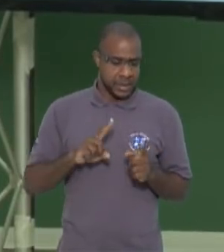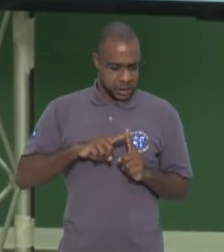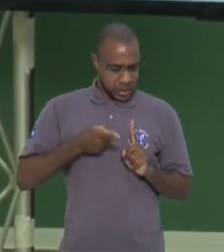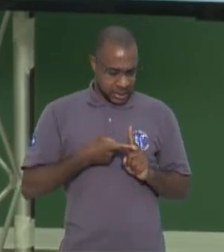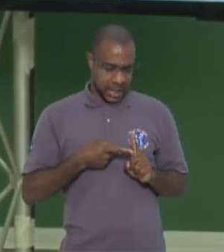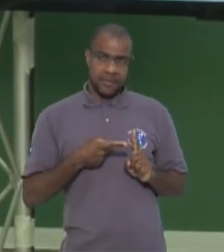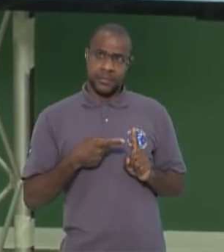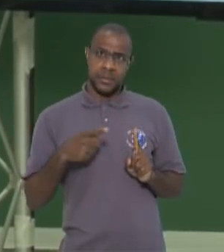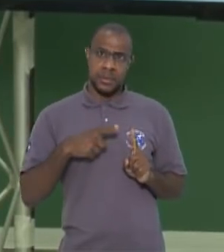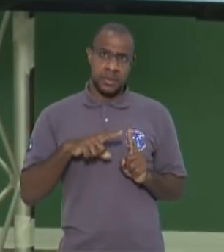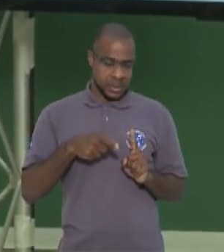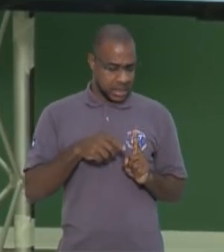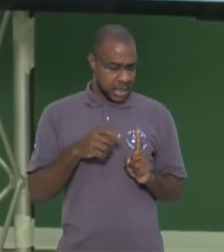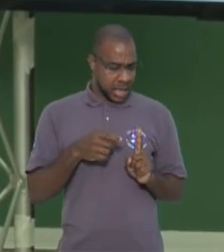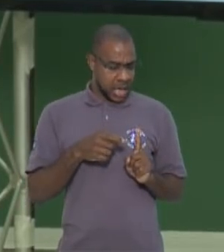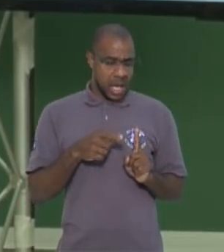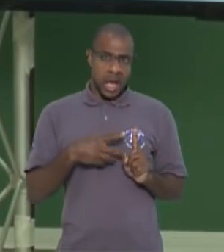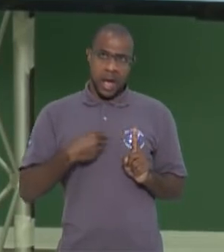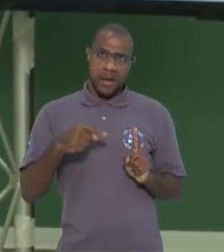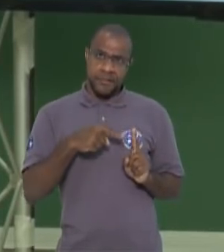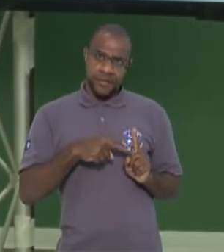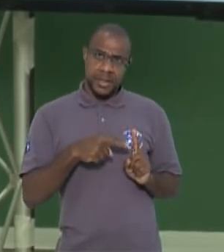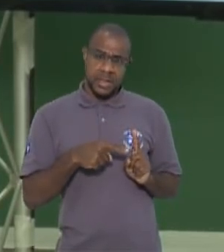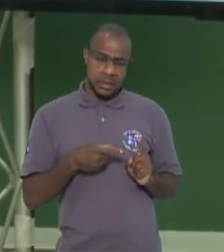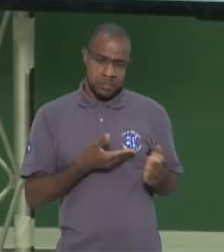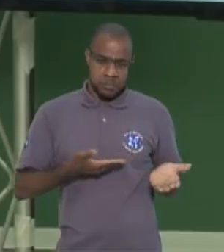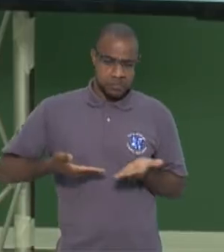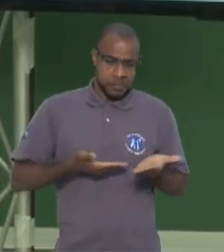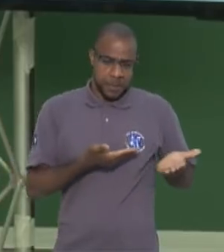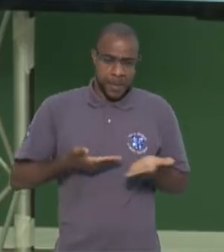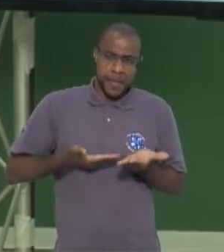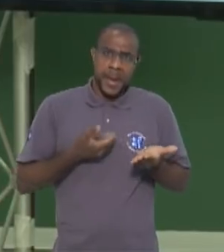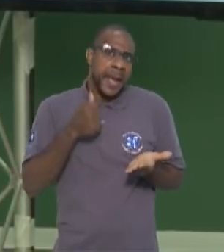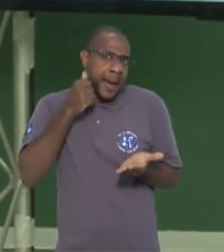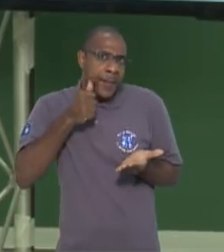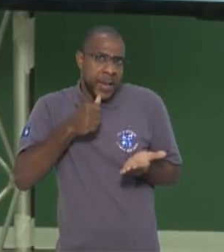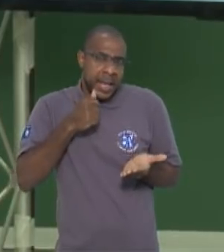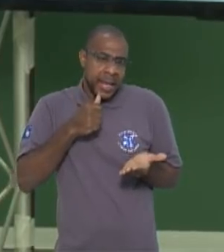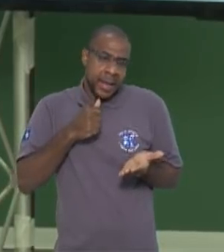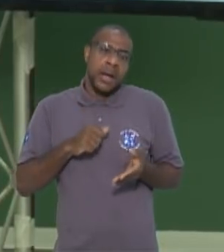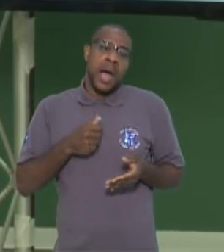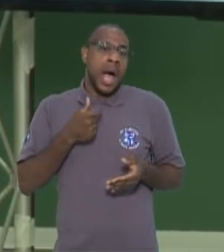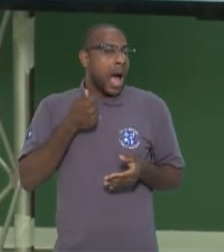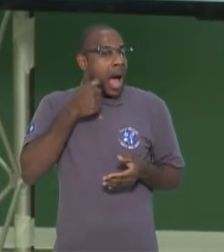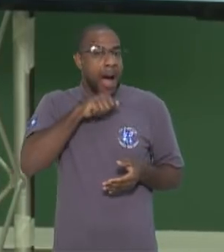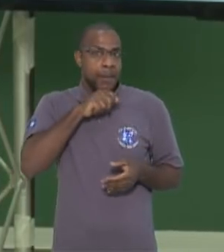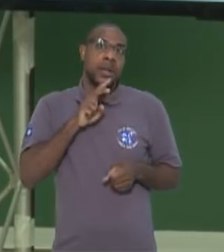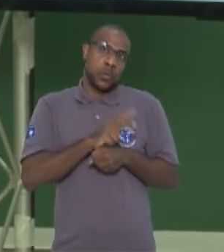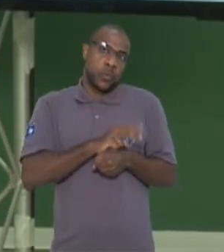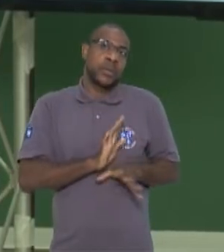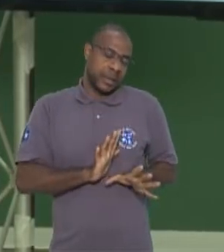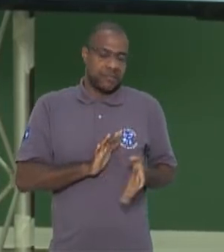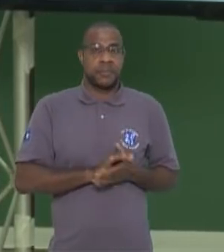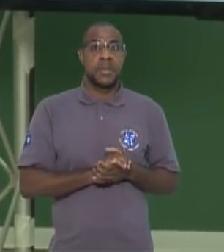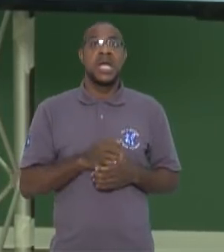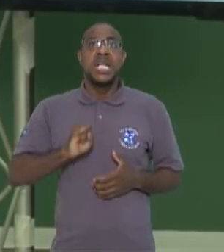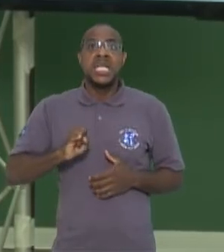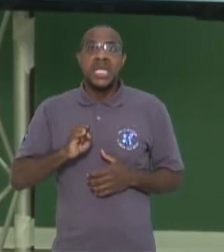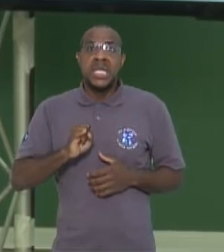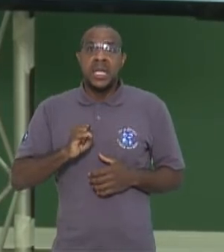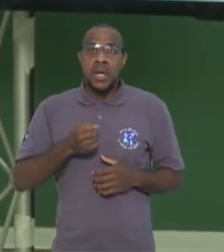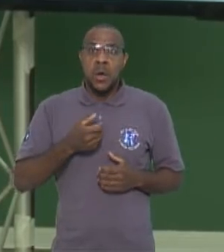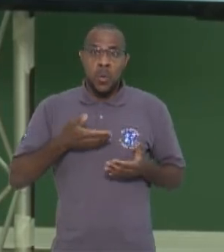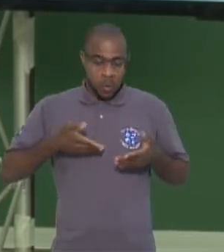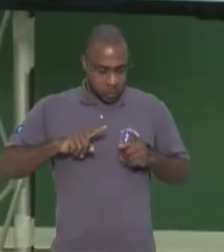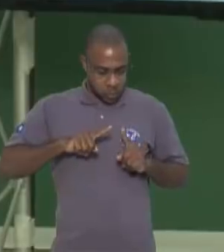A heroína, a Diana, a Mulher Maravilha, ela é uma Amazonas, ela nasceu numa ilha que só tinha mulheres, então ela é utilizada até na cultura